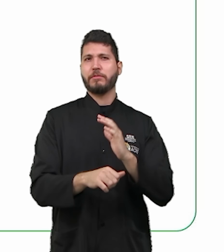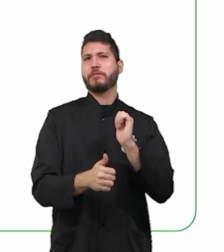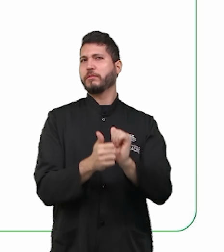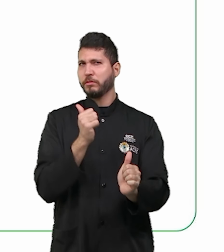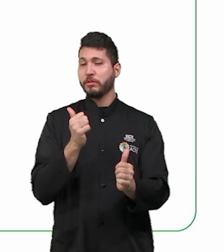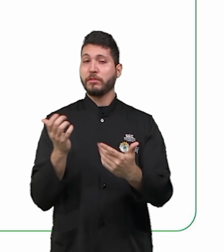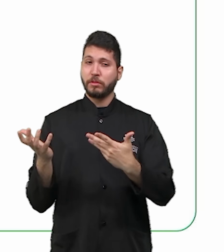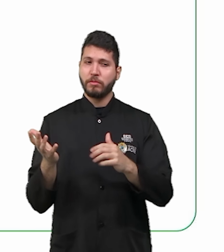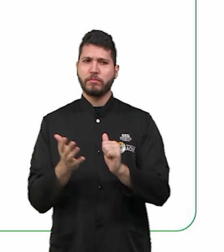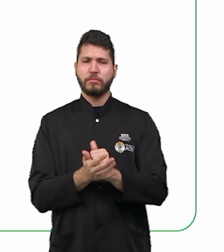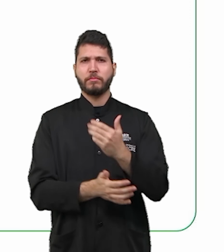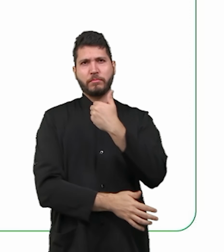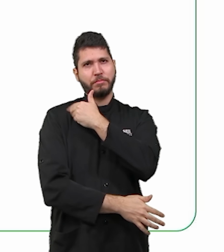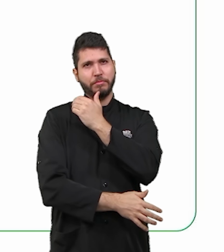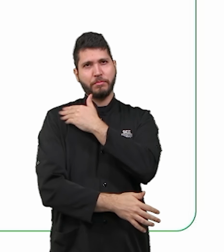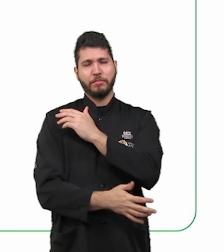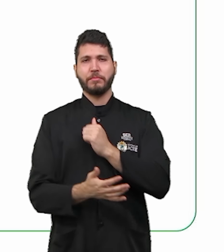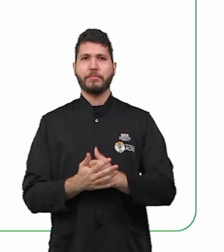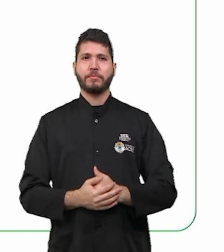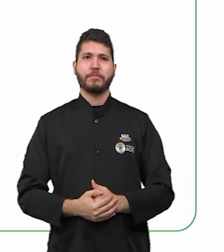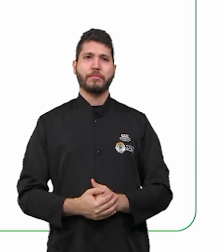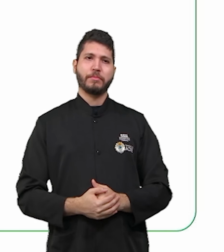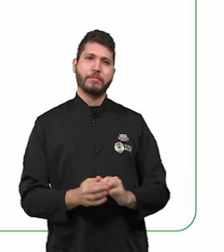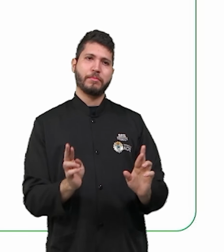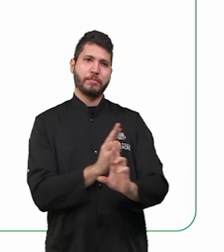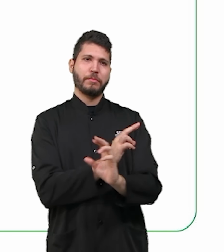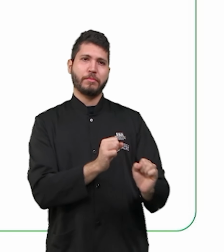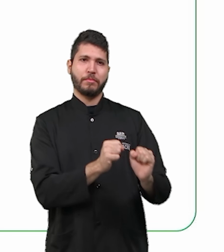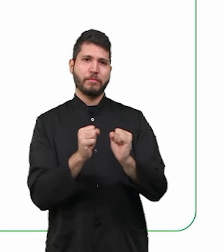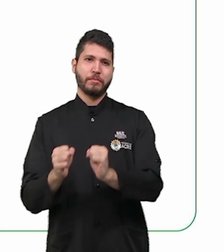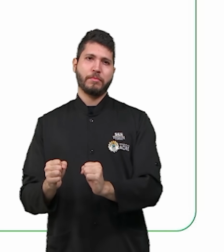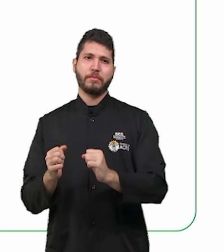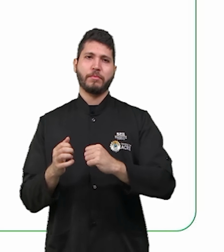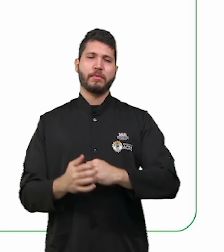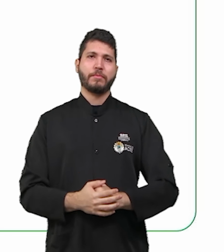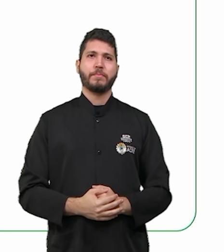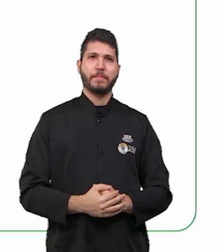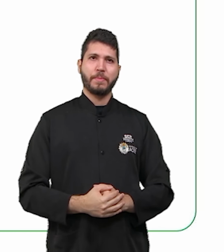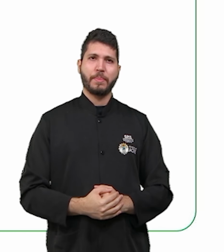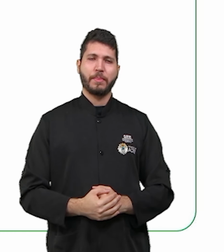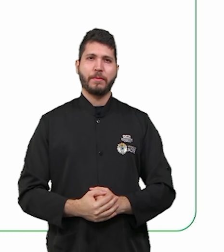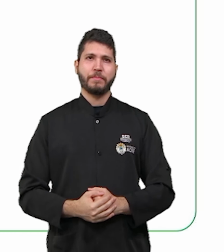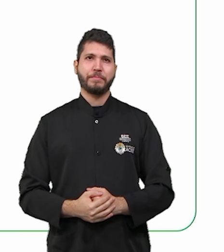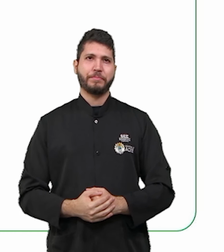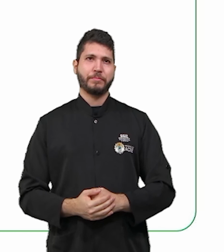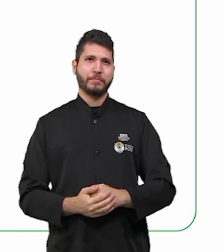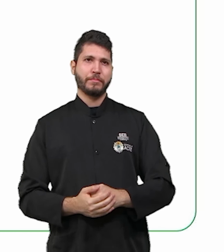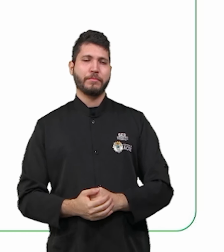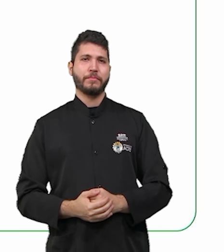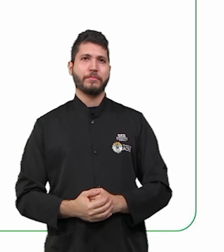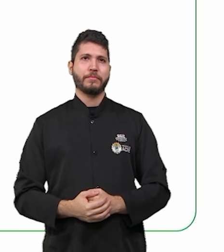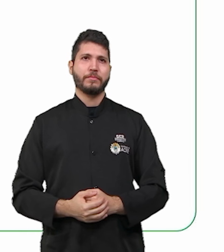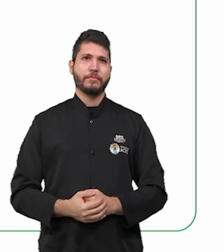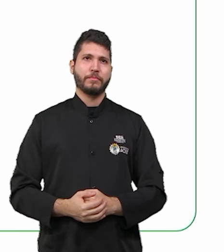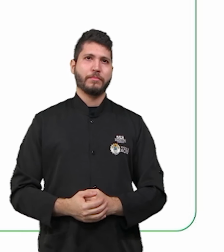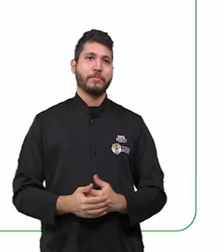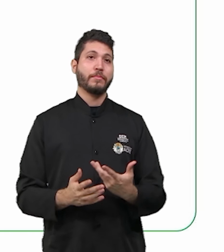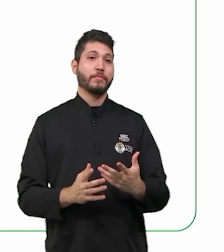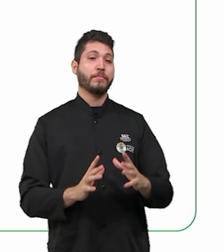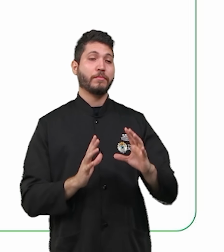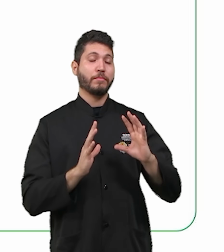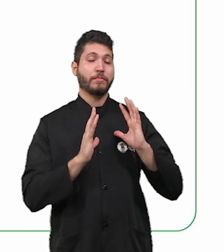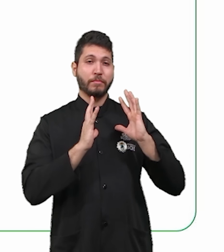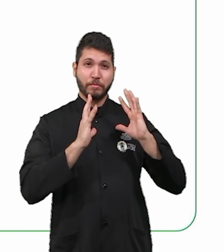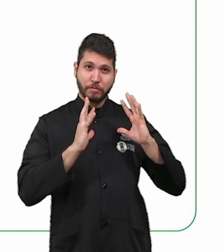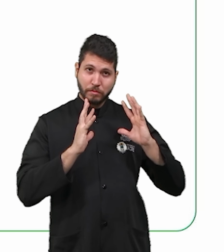tipo de preconceito. Relações de poder. Quem domina o espaço ou o dinheiro, né? Então, a gente vê o futebol